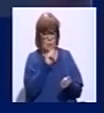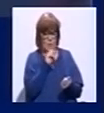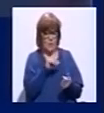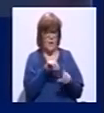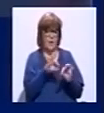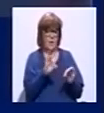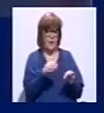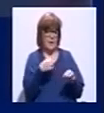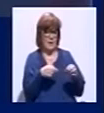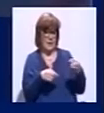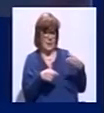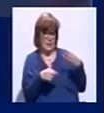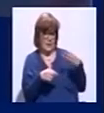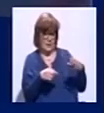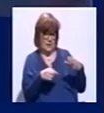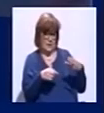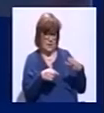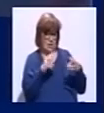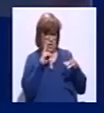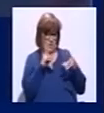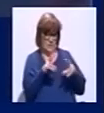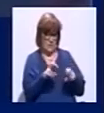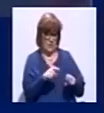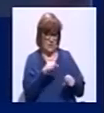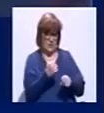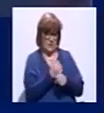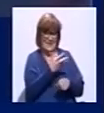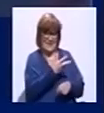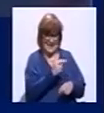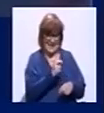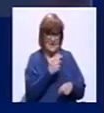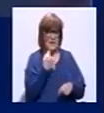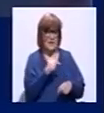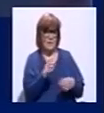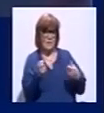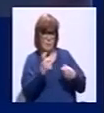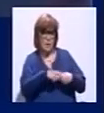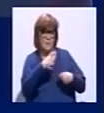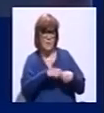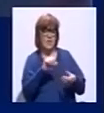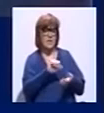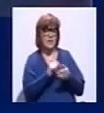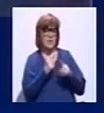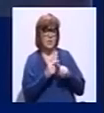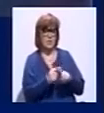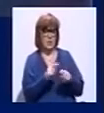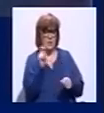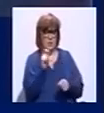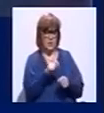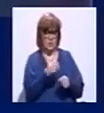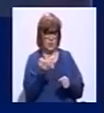desses 1313 investigadores que estão a trabalhar nós temos como parceiros aí o centro hospitalar de 100